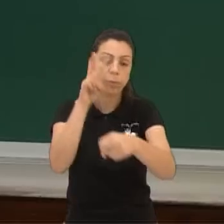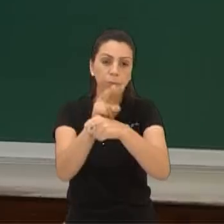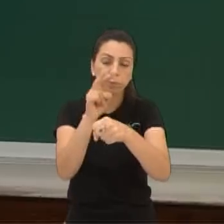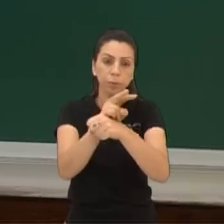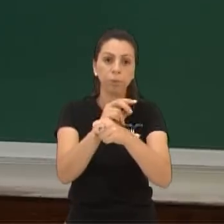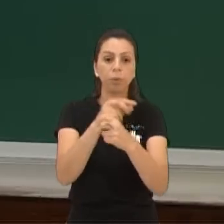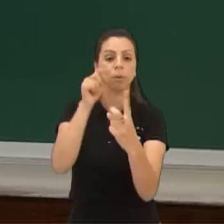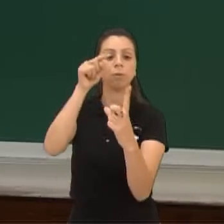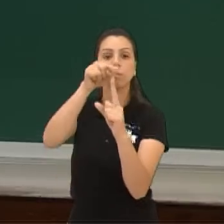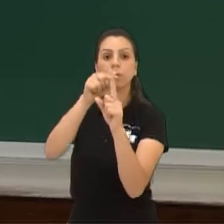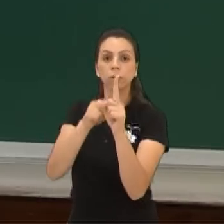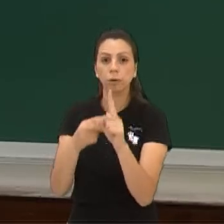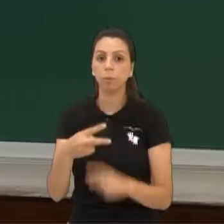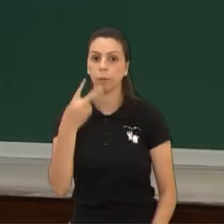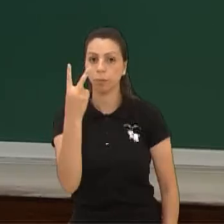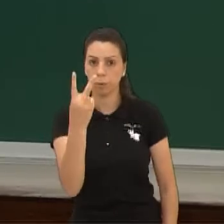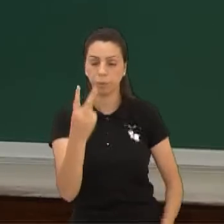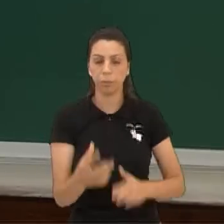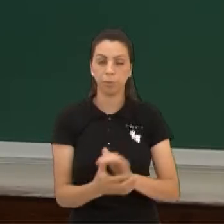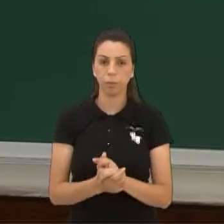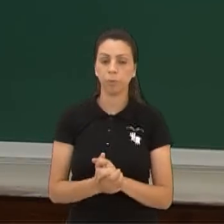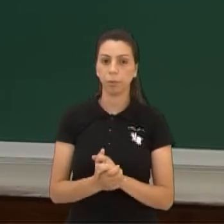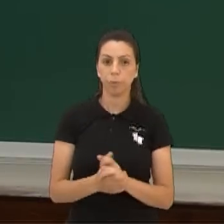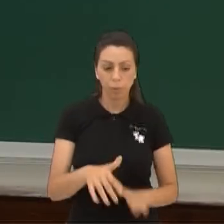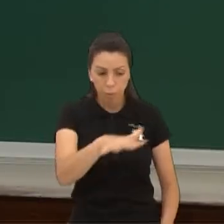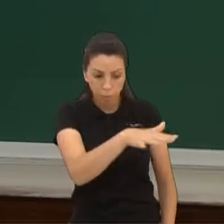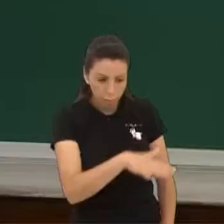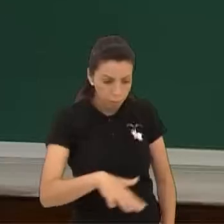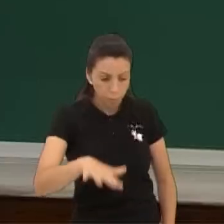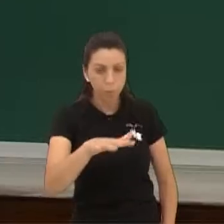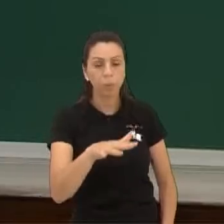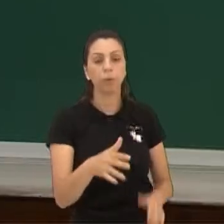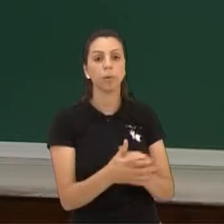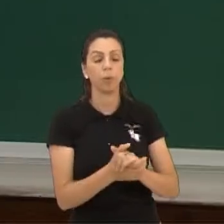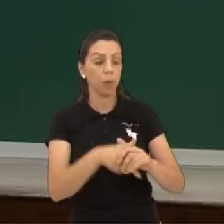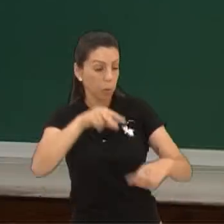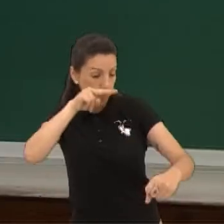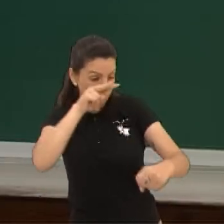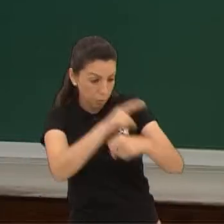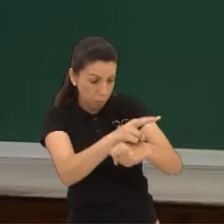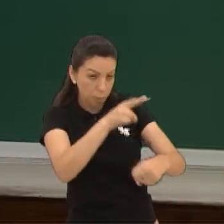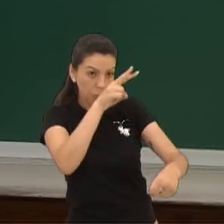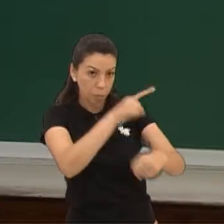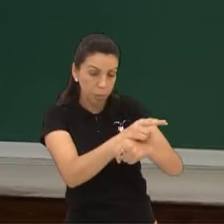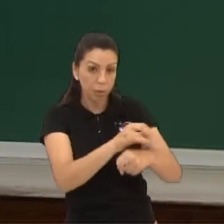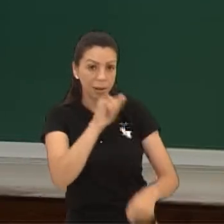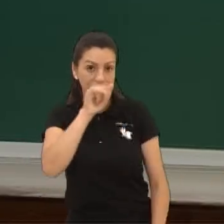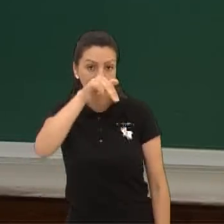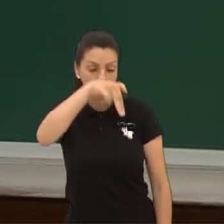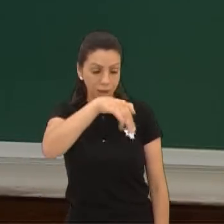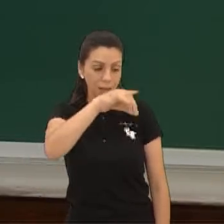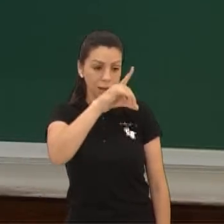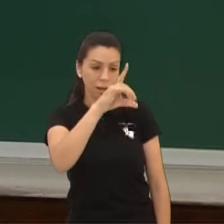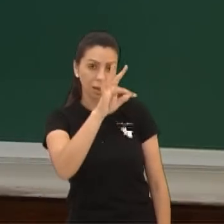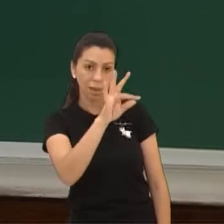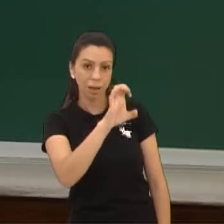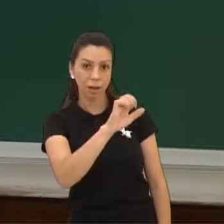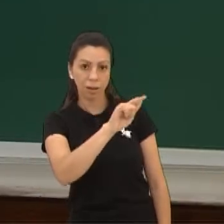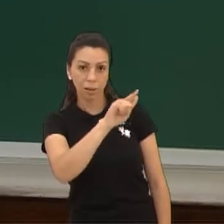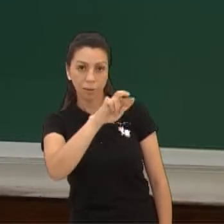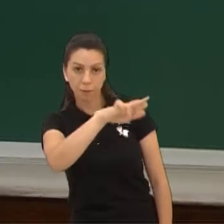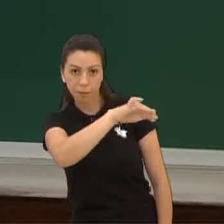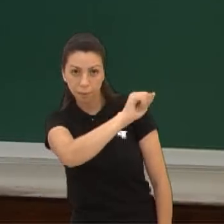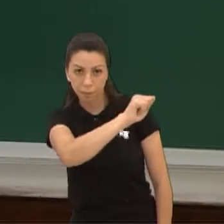unidade de conservação. As unidades de conservação de proteção integral e as unidades